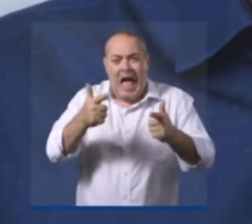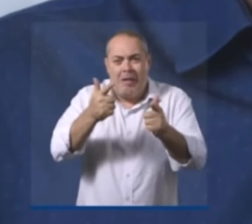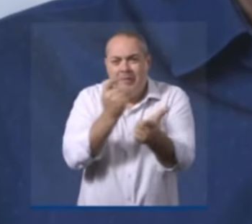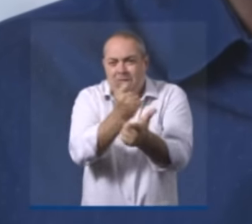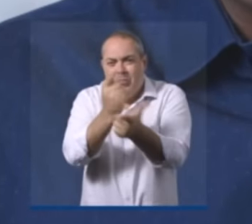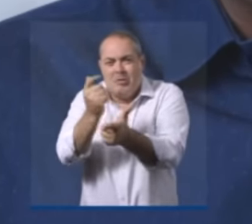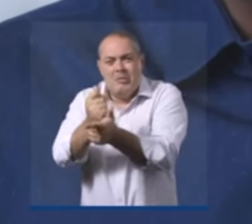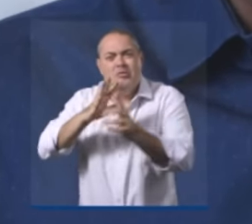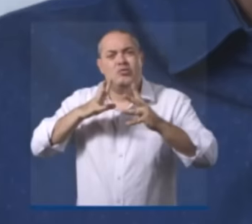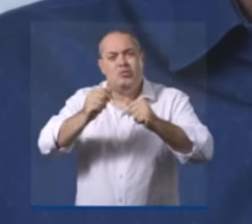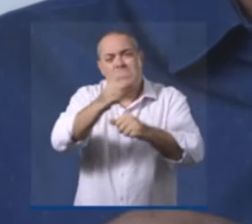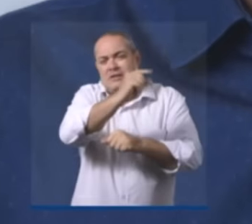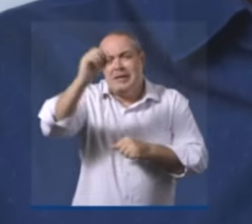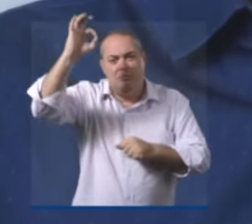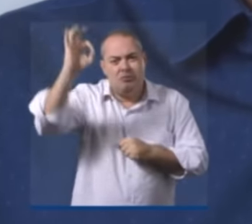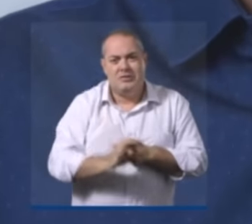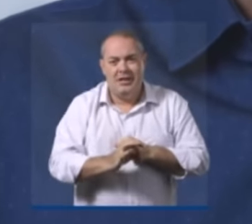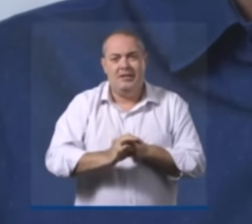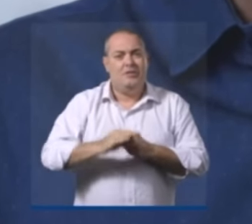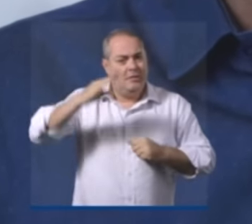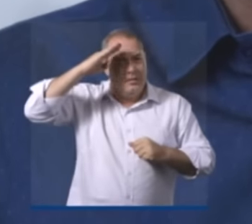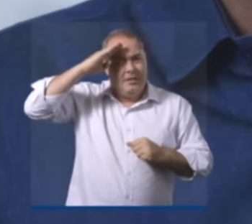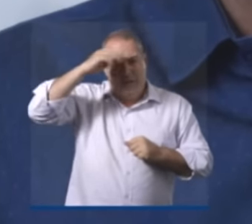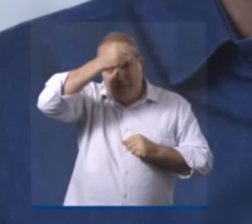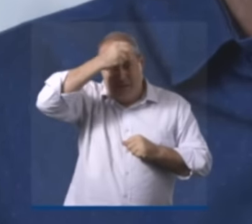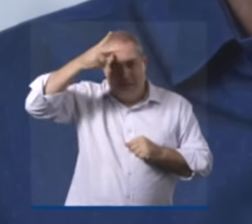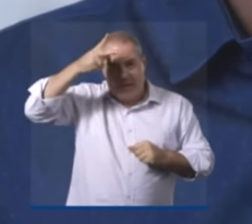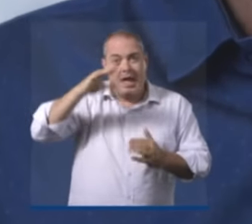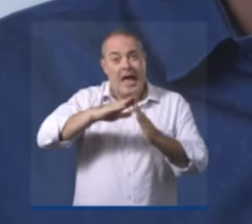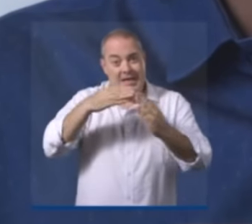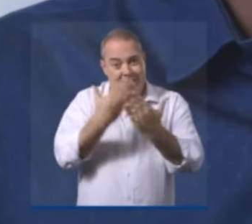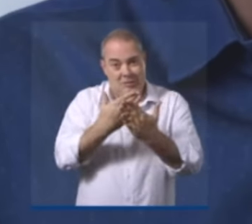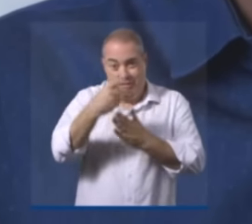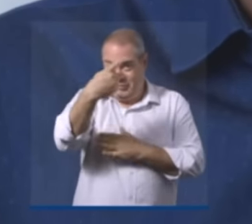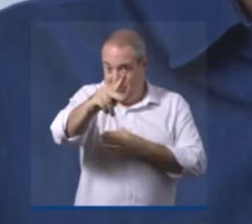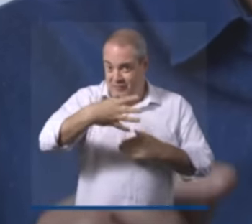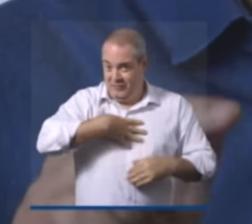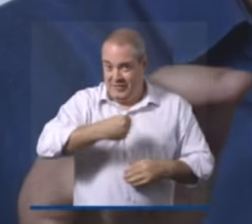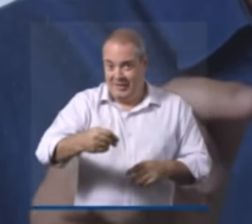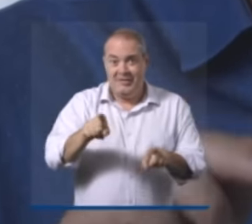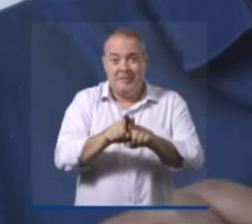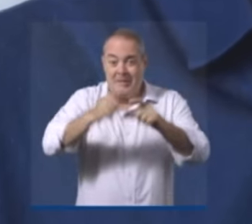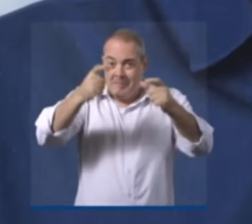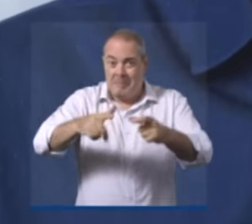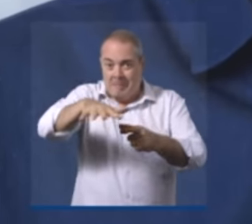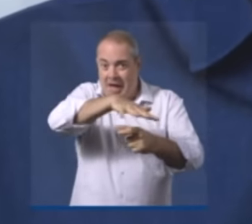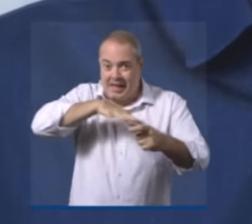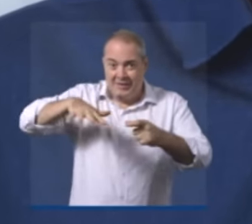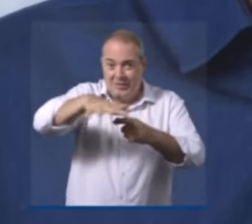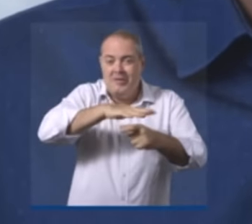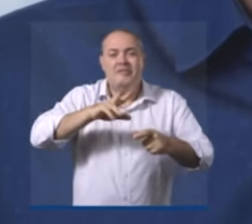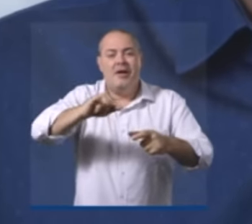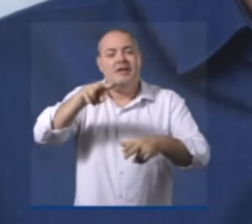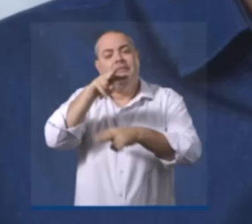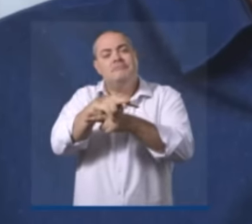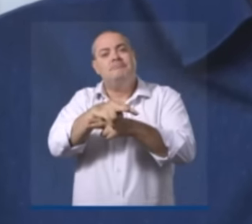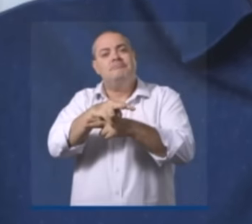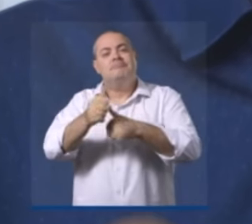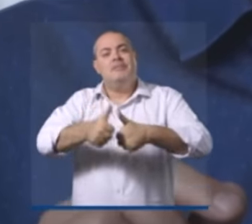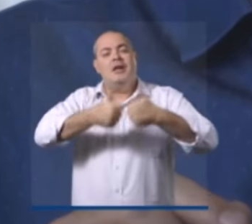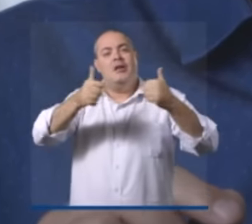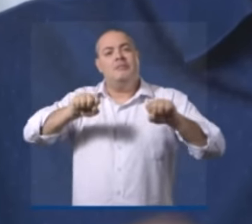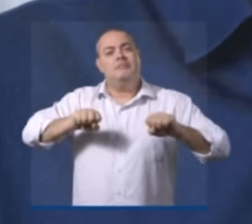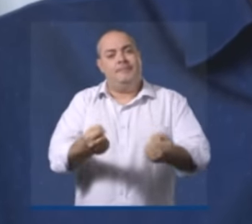treinar e armar 100% a Guarda Municipal. Com isso, a escola do seu filho e o seu